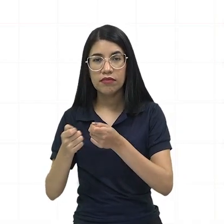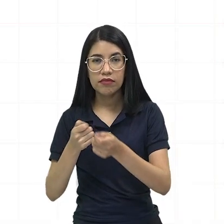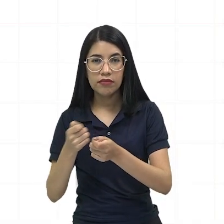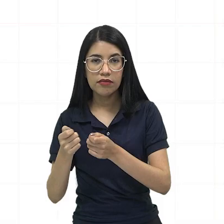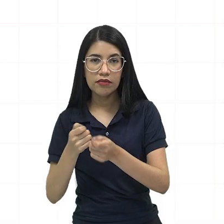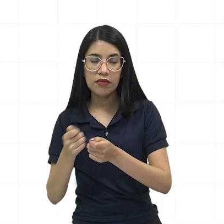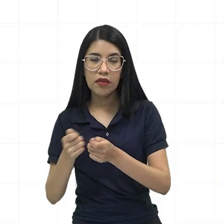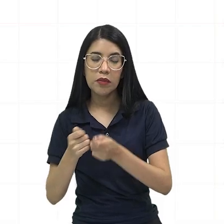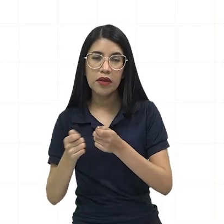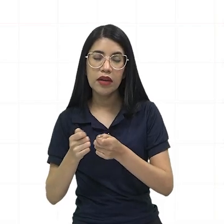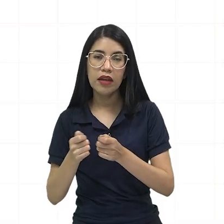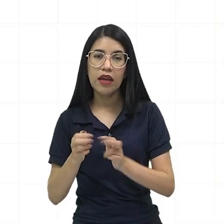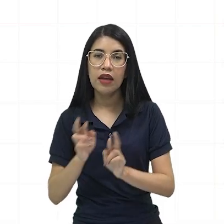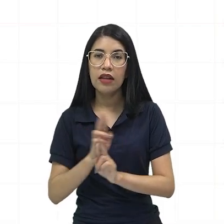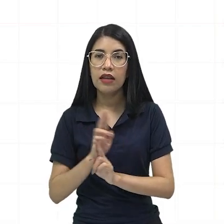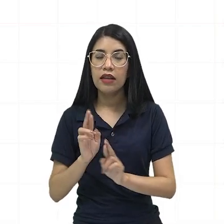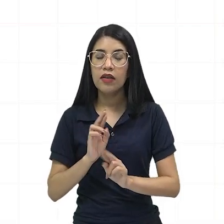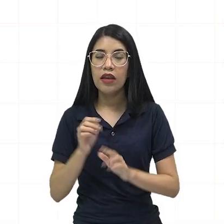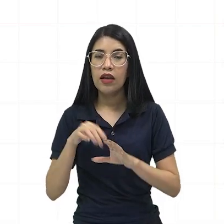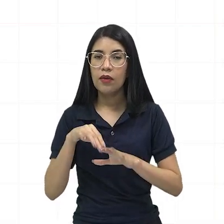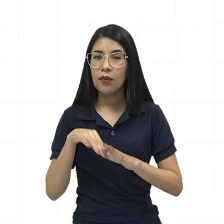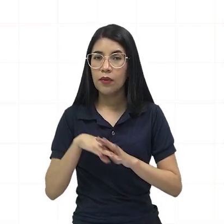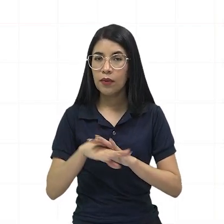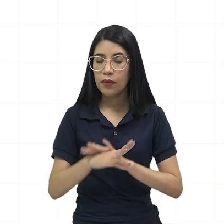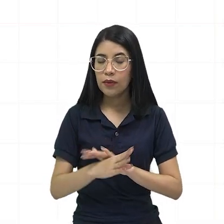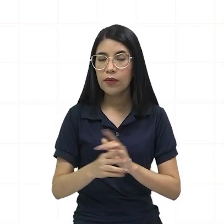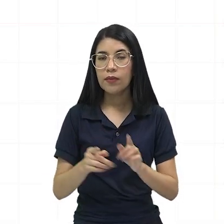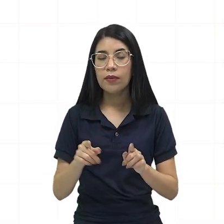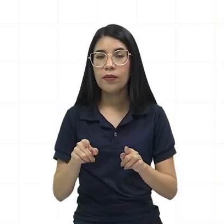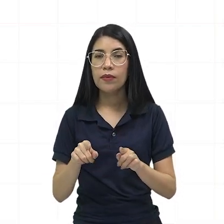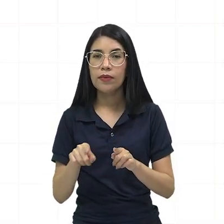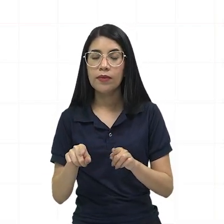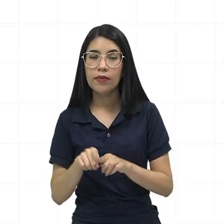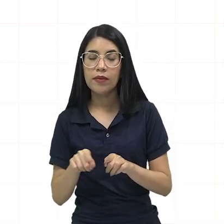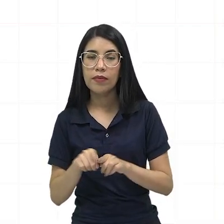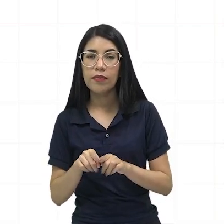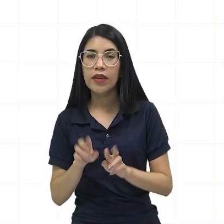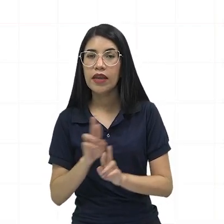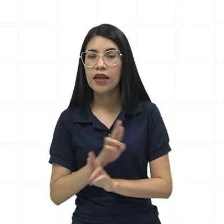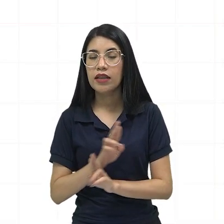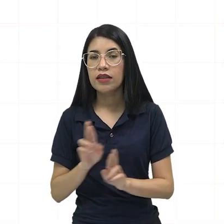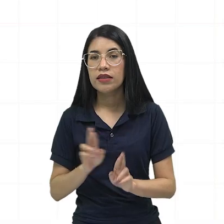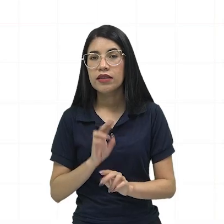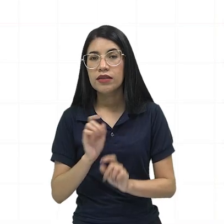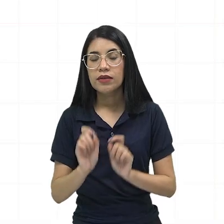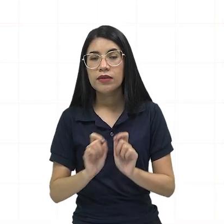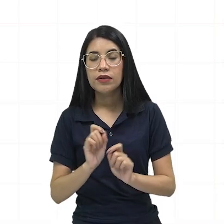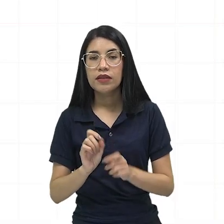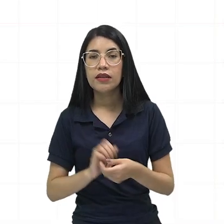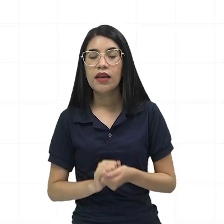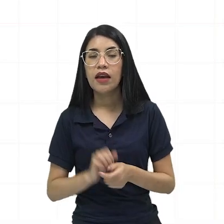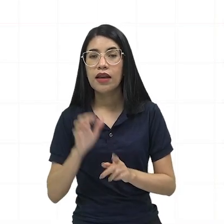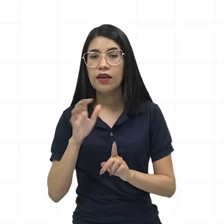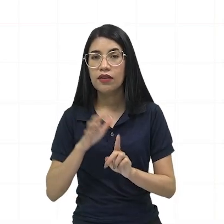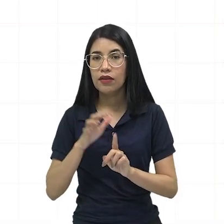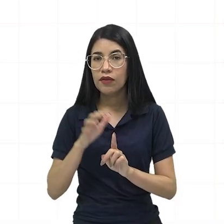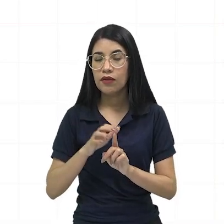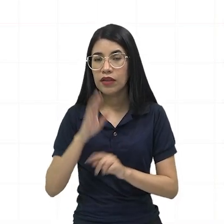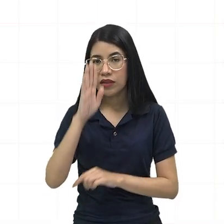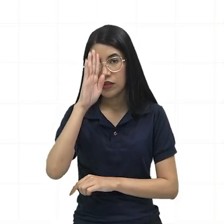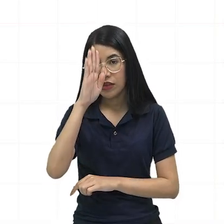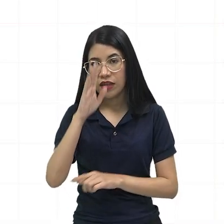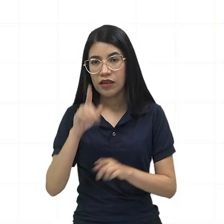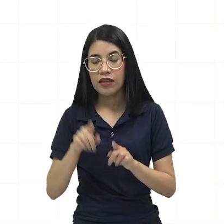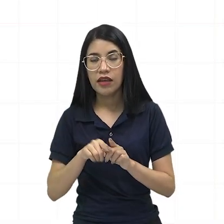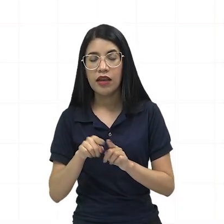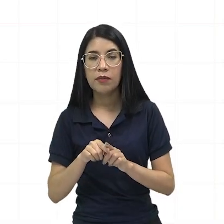diretamente tanto em relação a costumes, como também em relação ali à influência direta dos países da